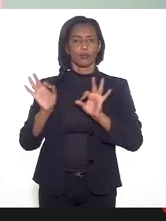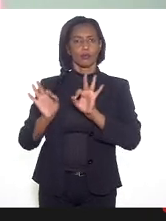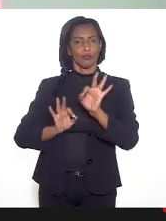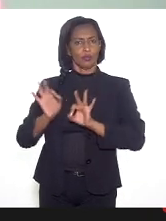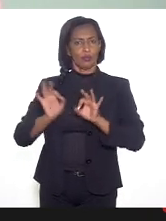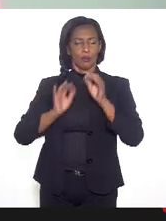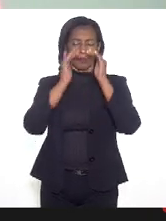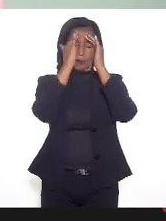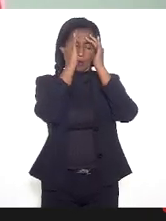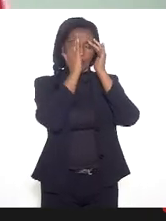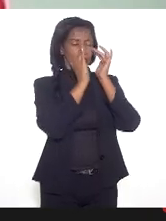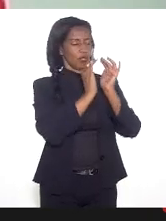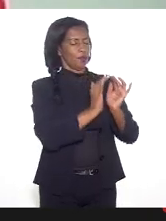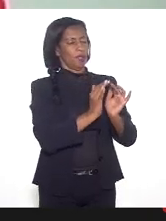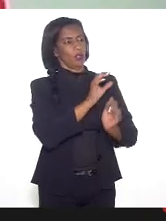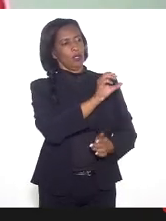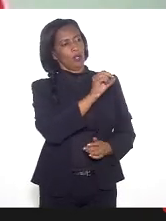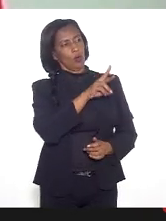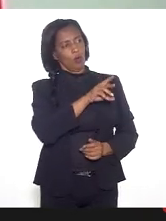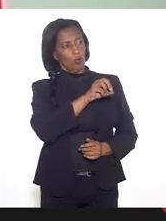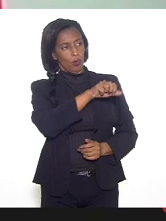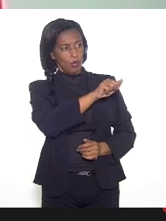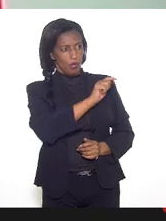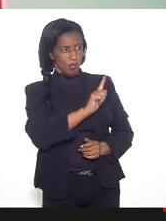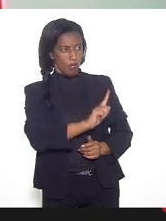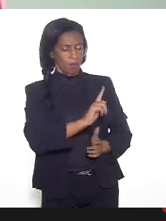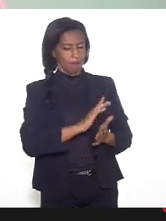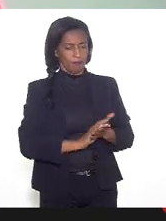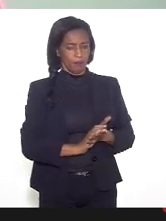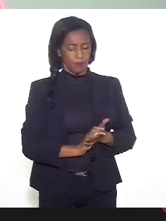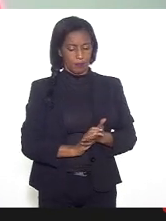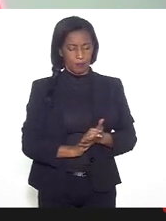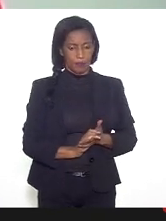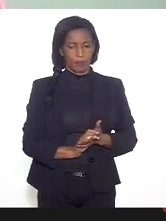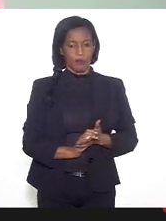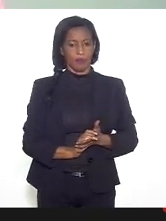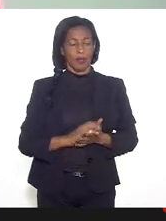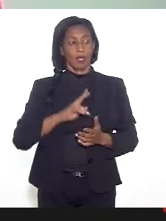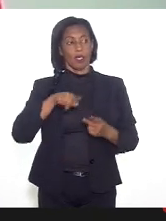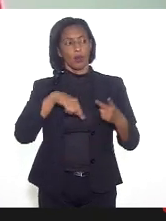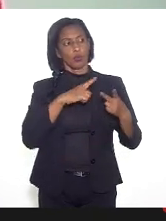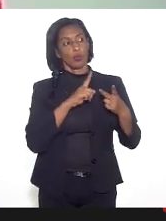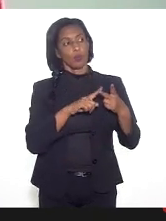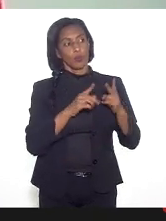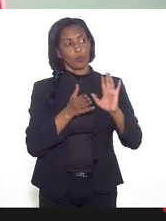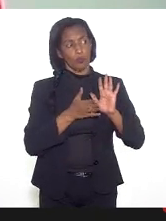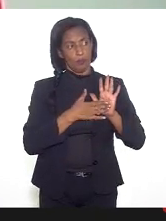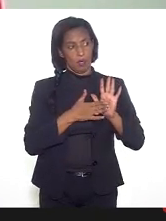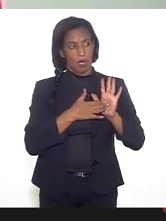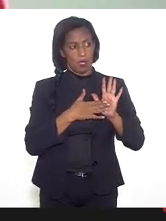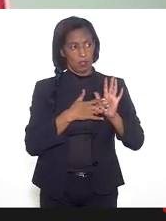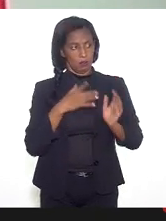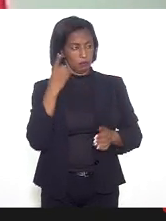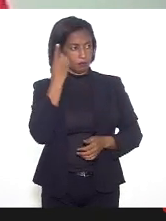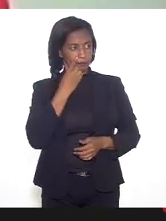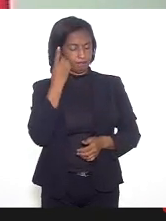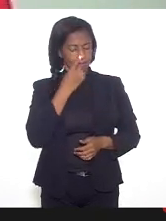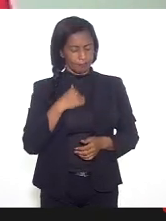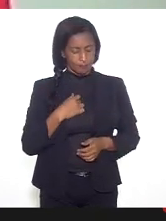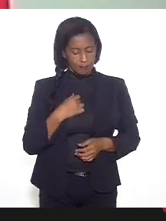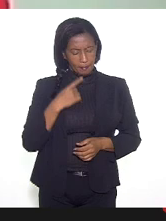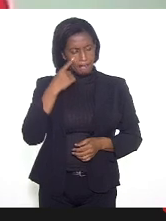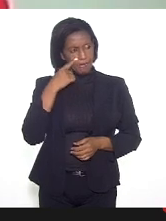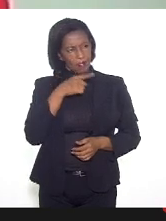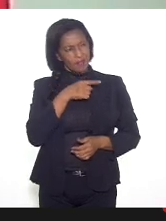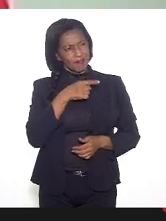muito respeitosa, Coronel Polito, eu estou no meu segundo mandato, e eu observei